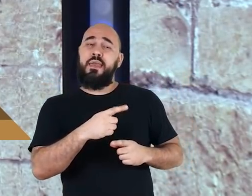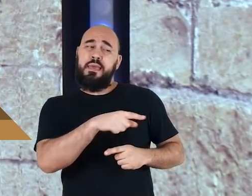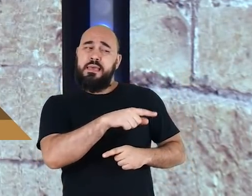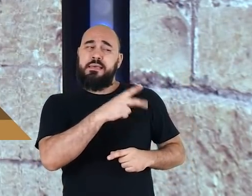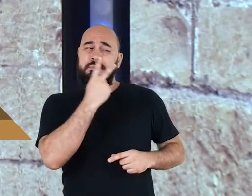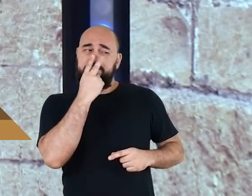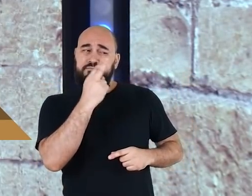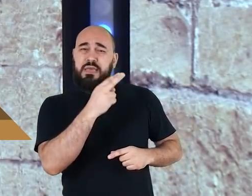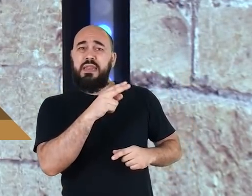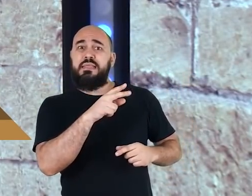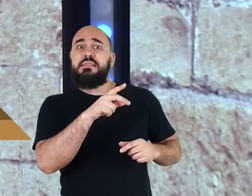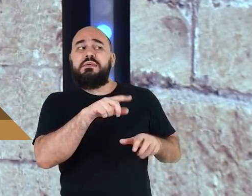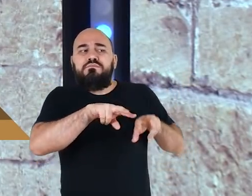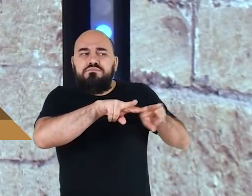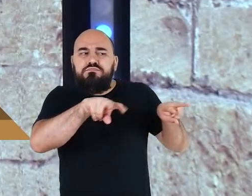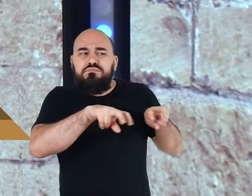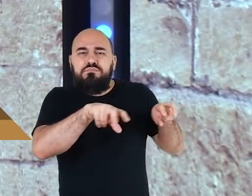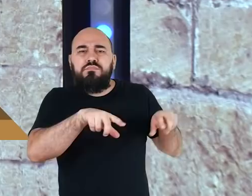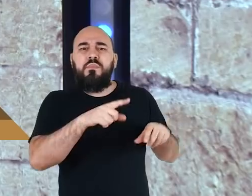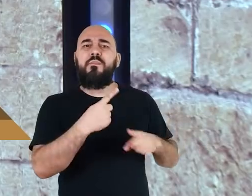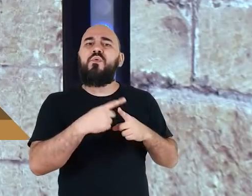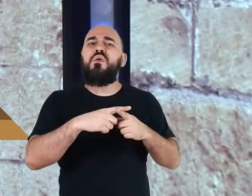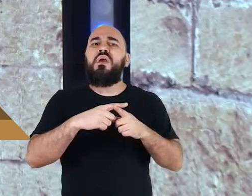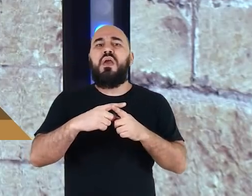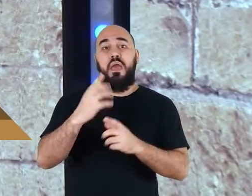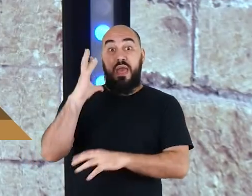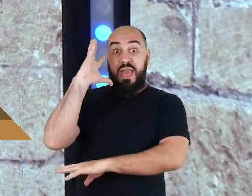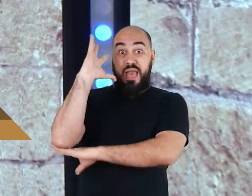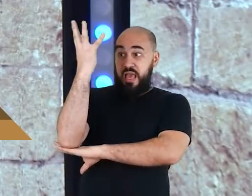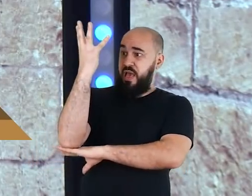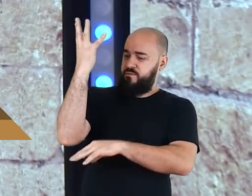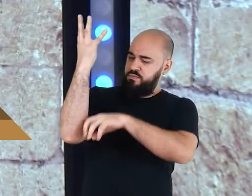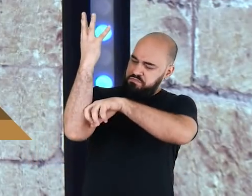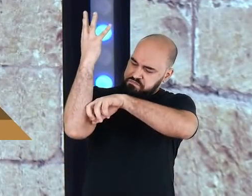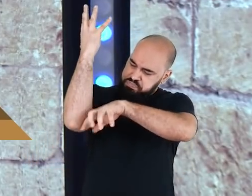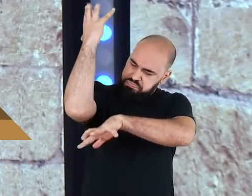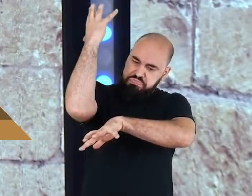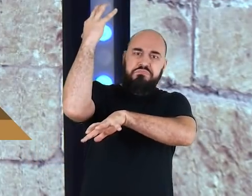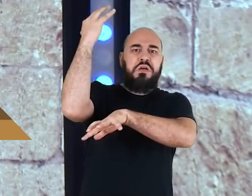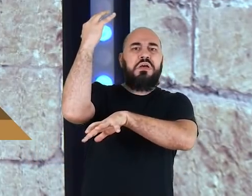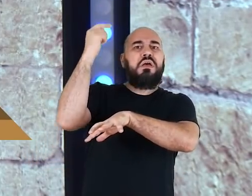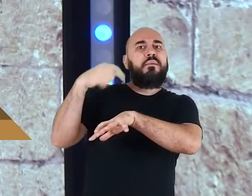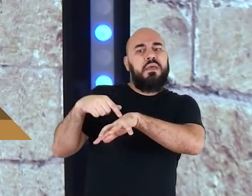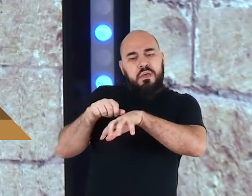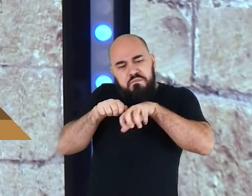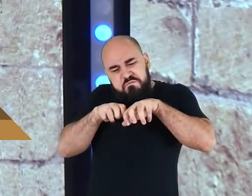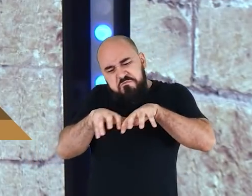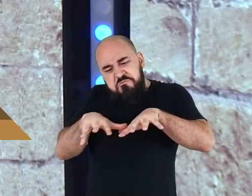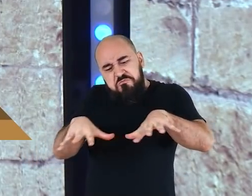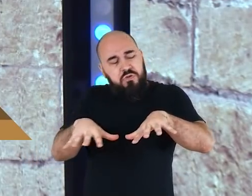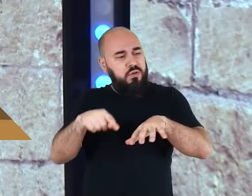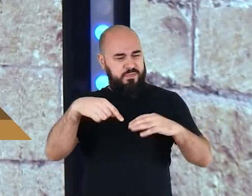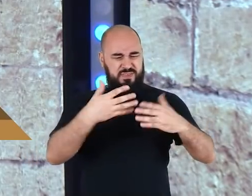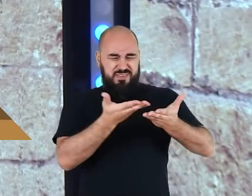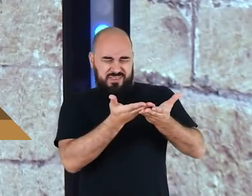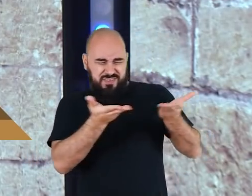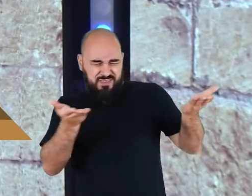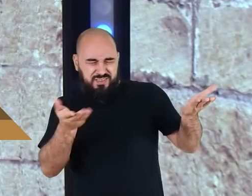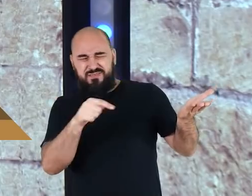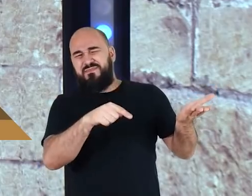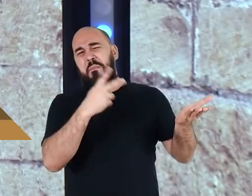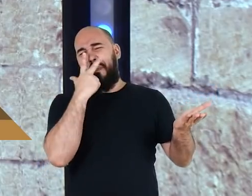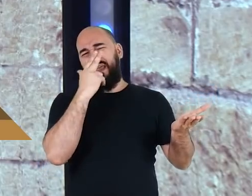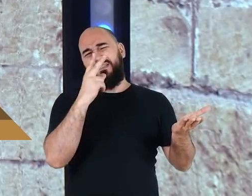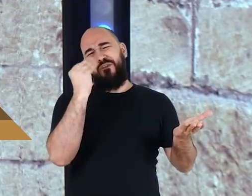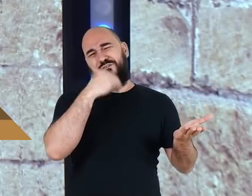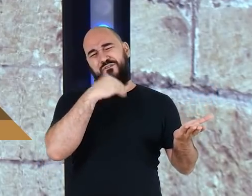terra diante da profundidade necessária, suficiente para o crescimento das árvores que supostamente